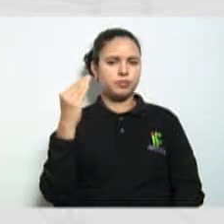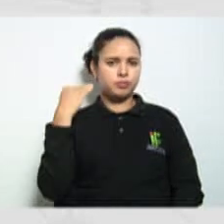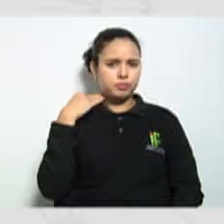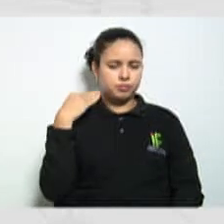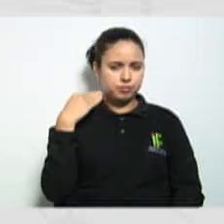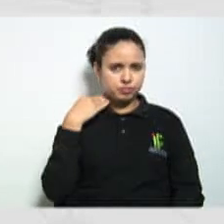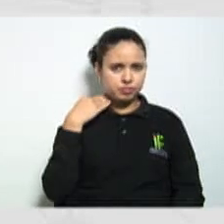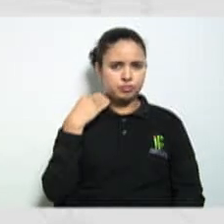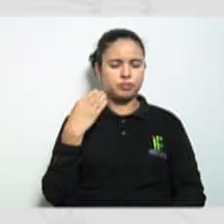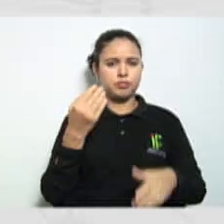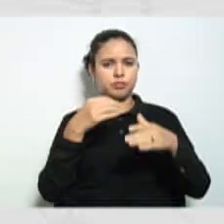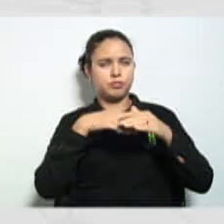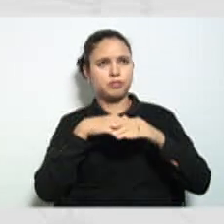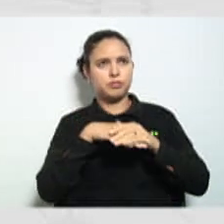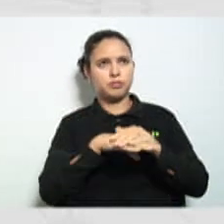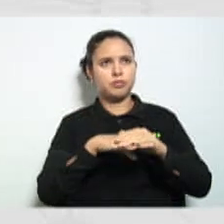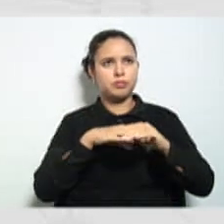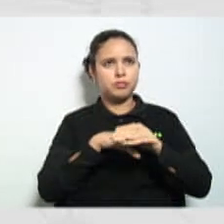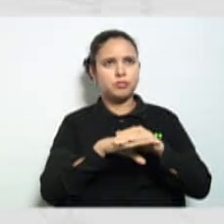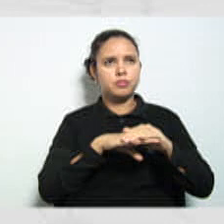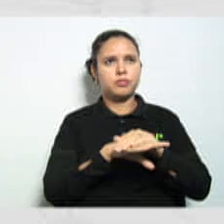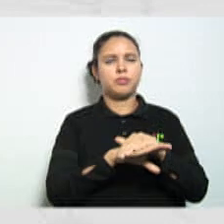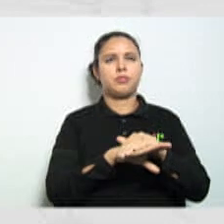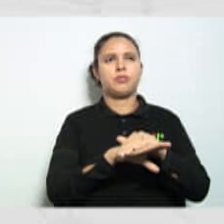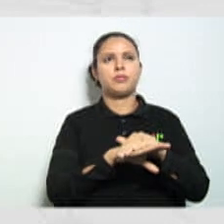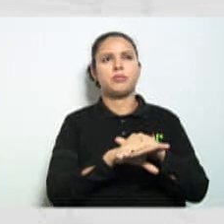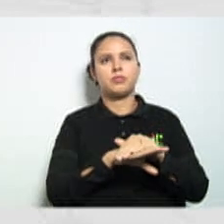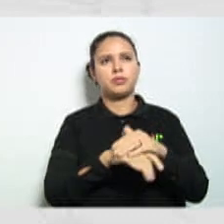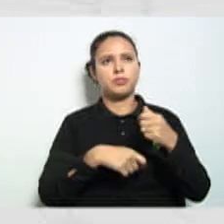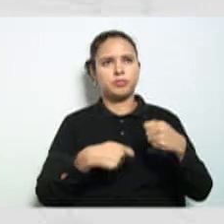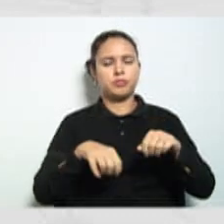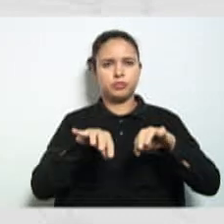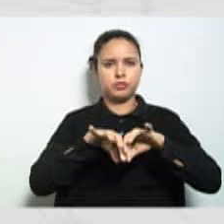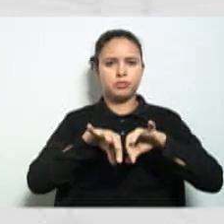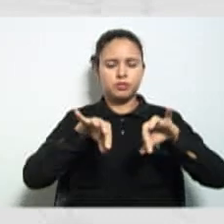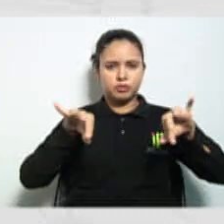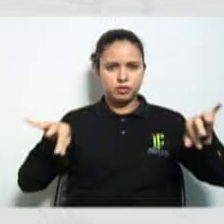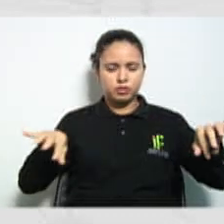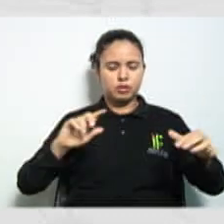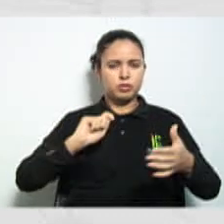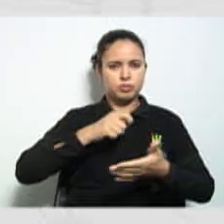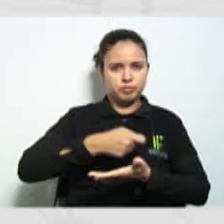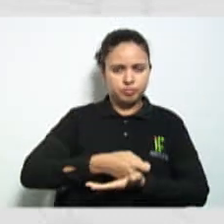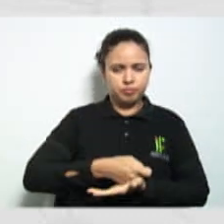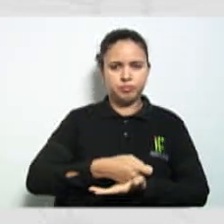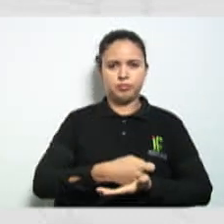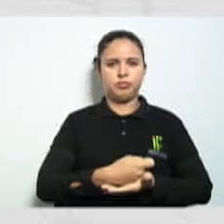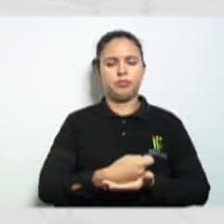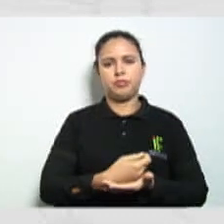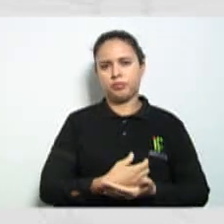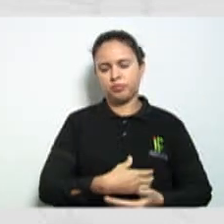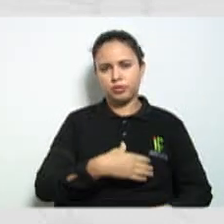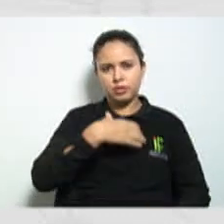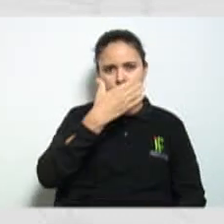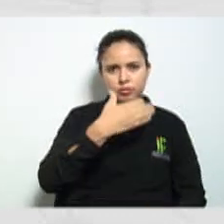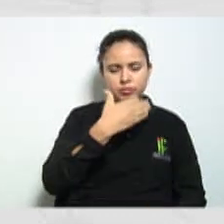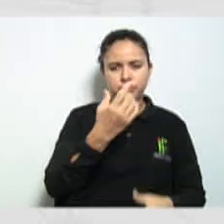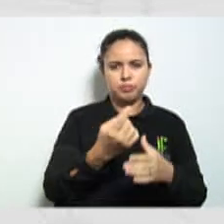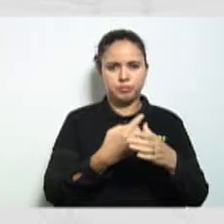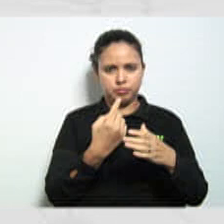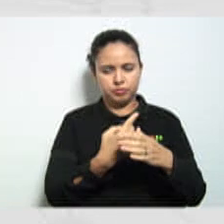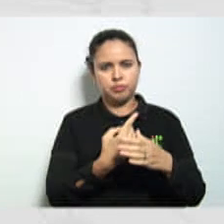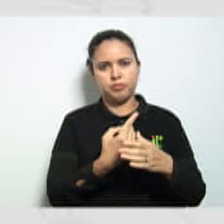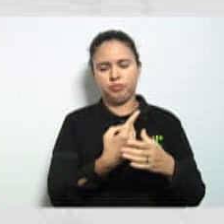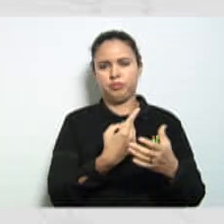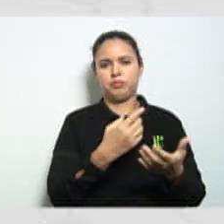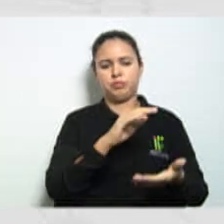Aí eu tenho estoques, olha aqui, no estoque eu tenho que separar. Então, eu comprei polpa de fruta, recebi